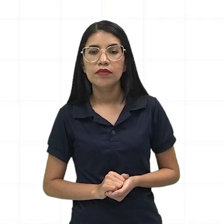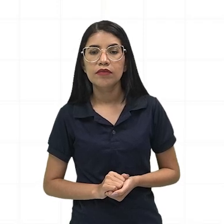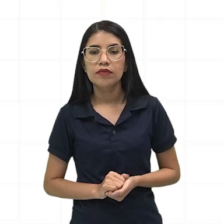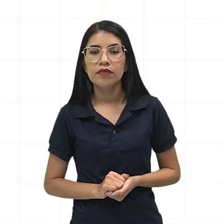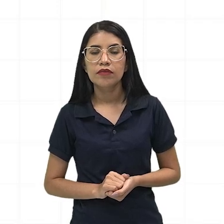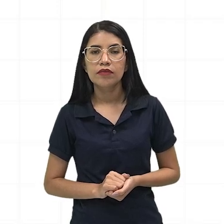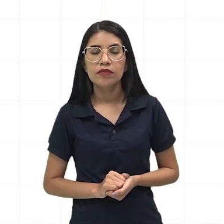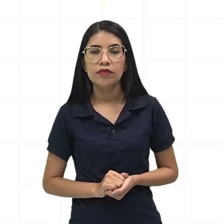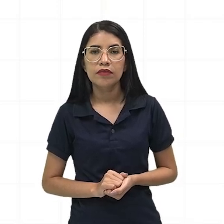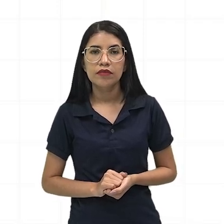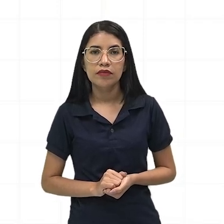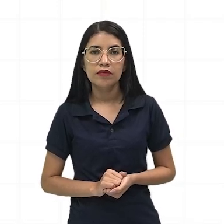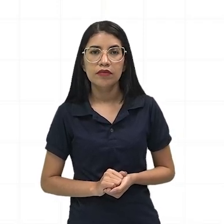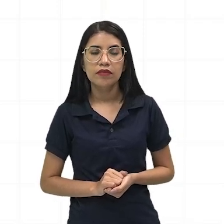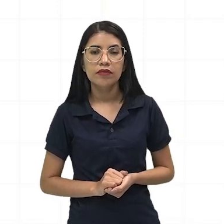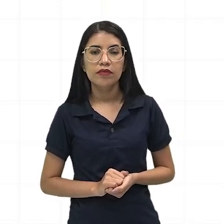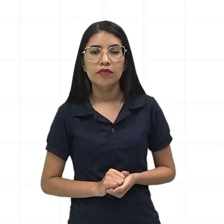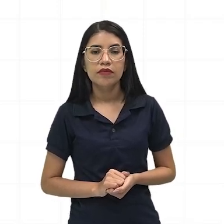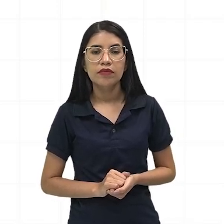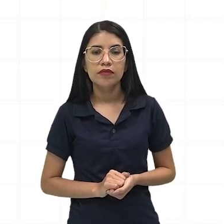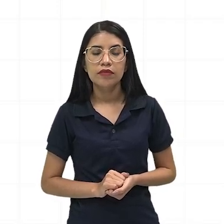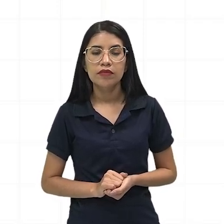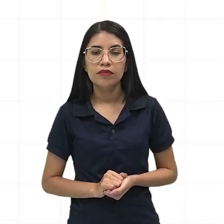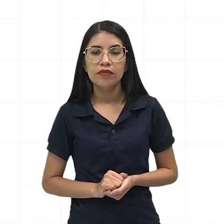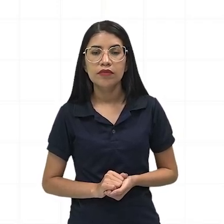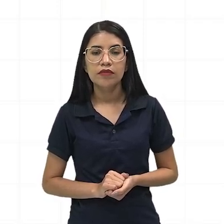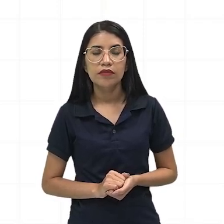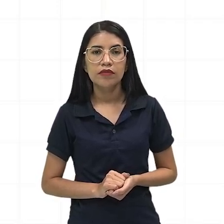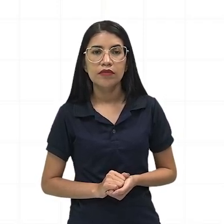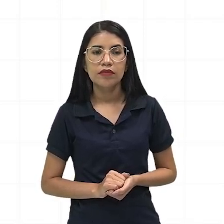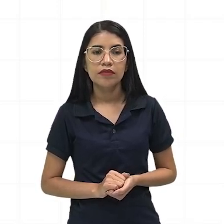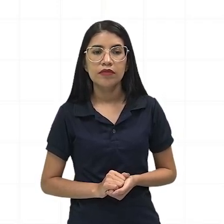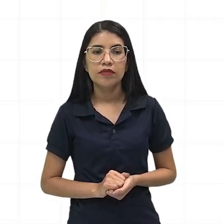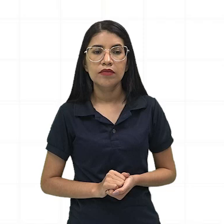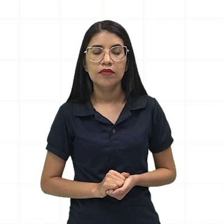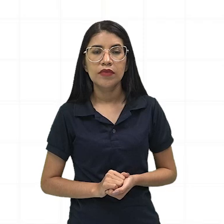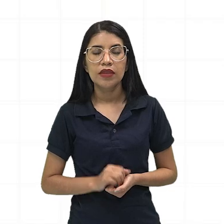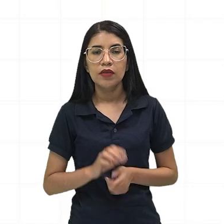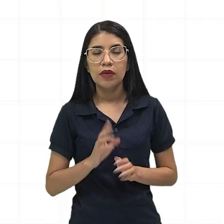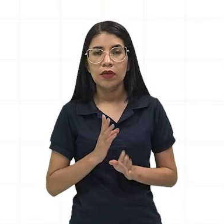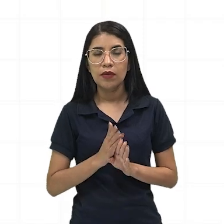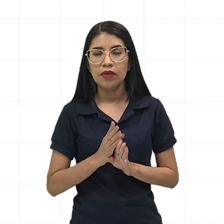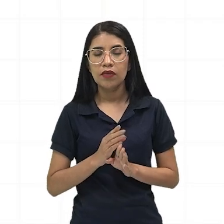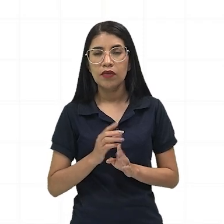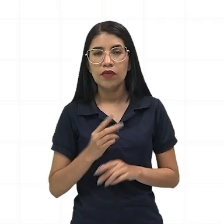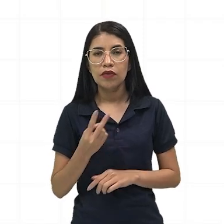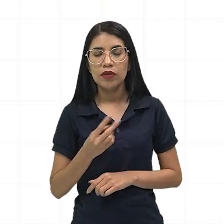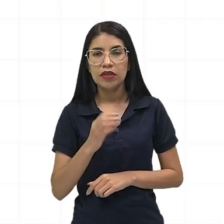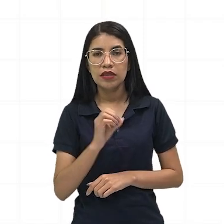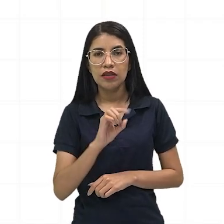1,80, metade é 0,90 vezes 0,90, a gente tem aqui